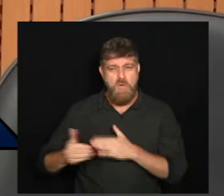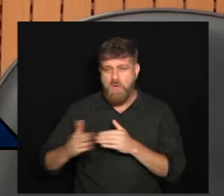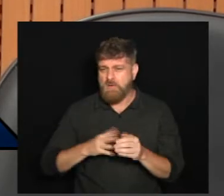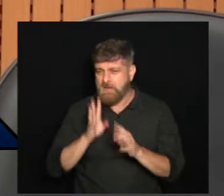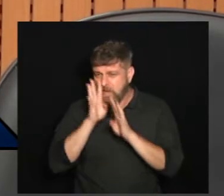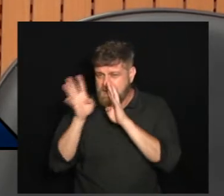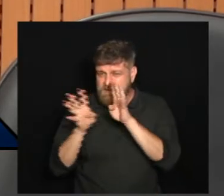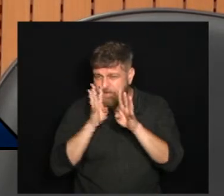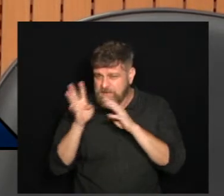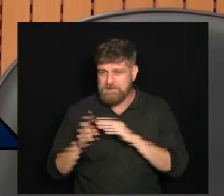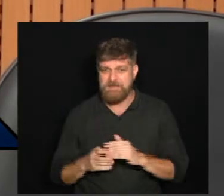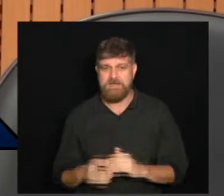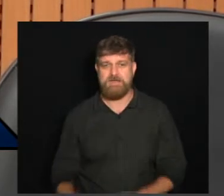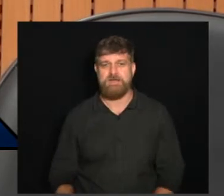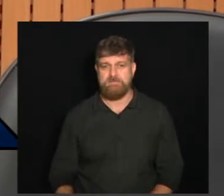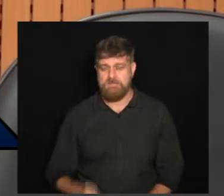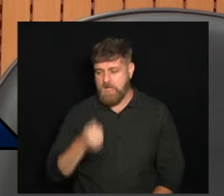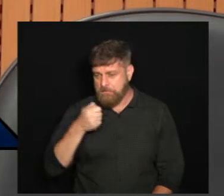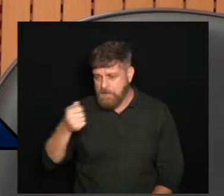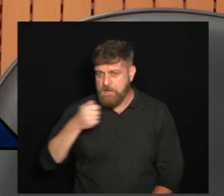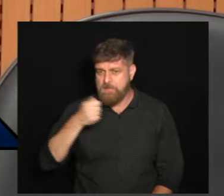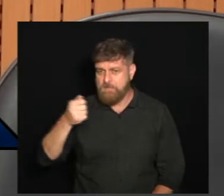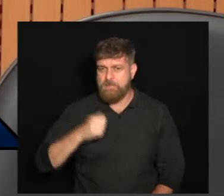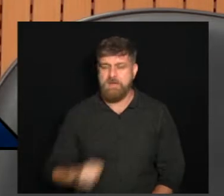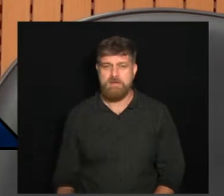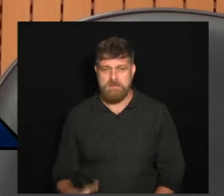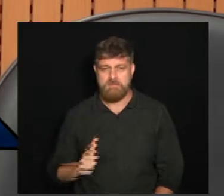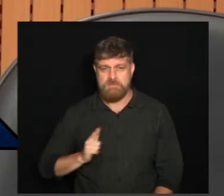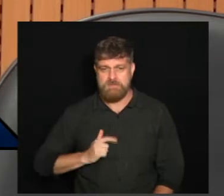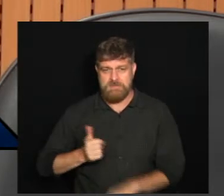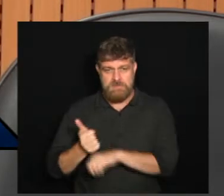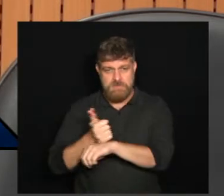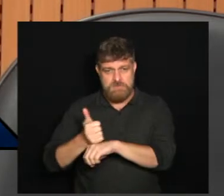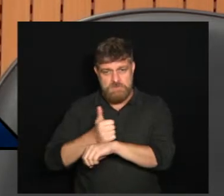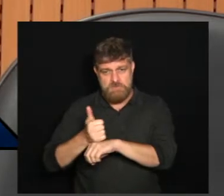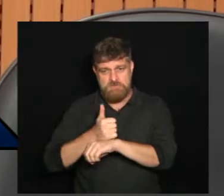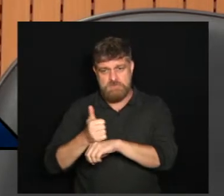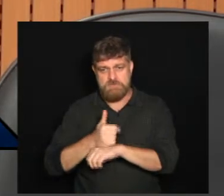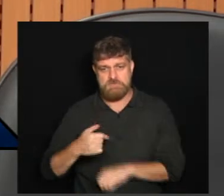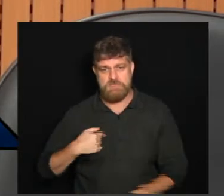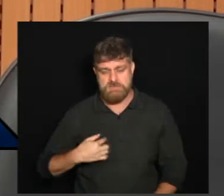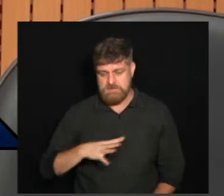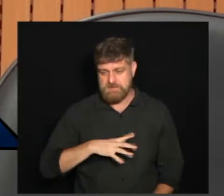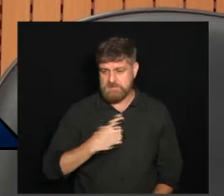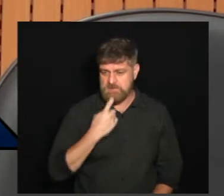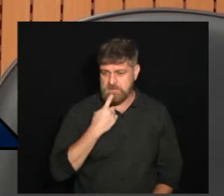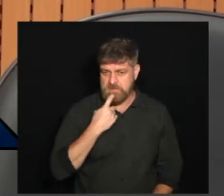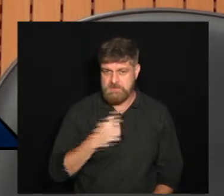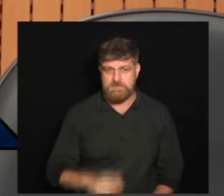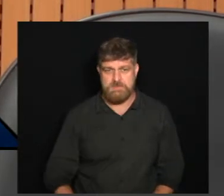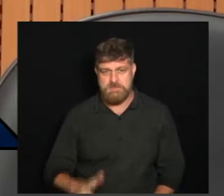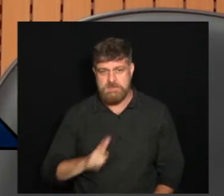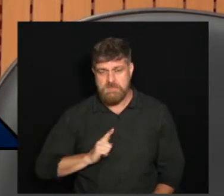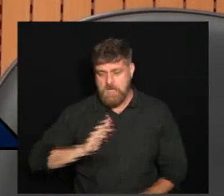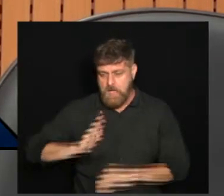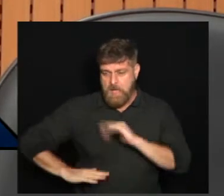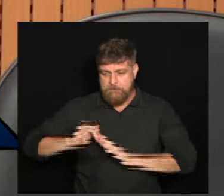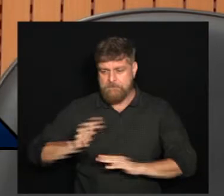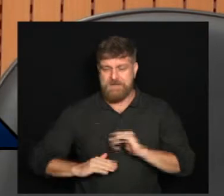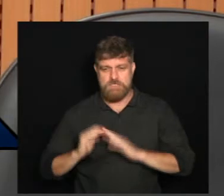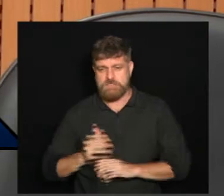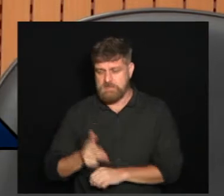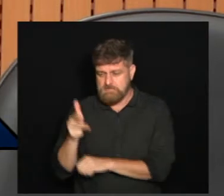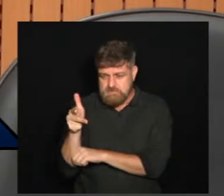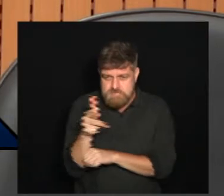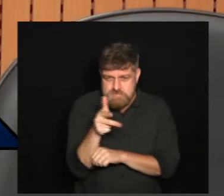ataque à imprensa livre deste país, em especial aos profissionais jornalistas do nosso município. A atuação da imprensa é